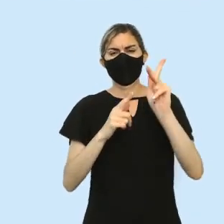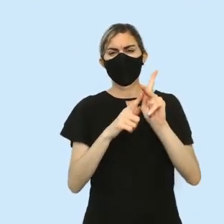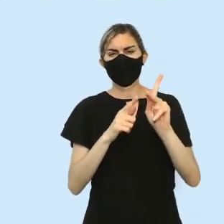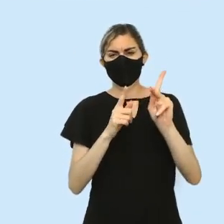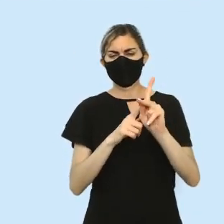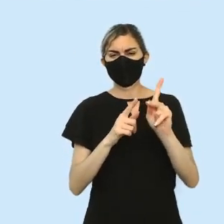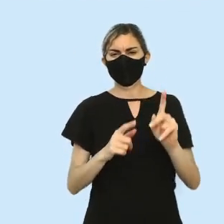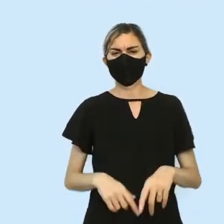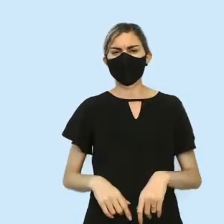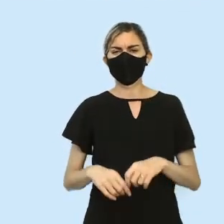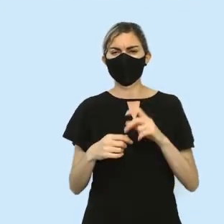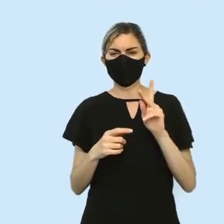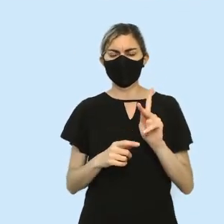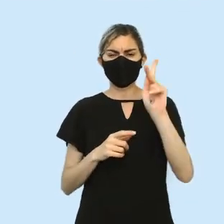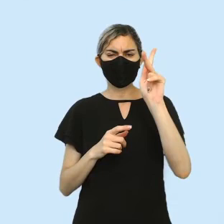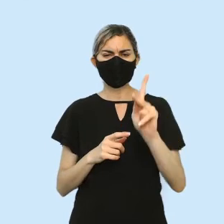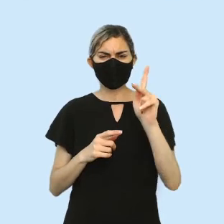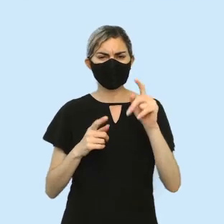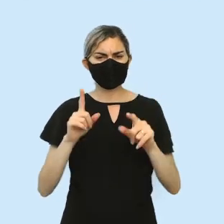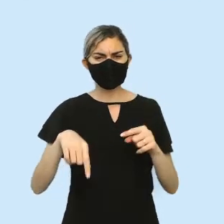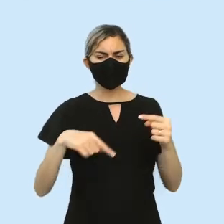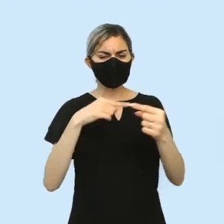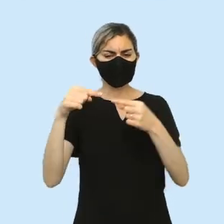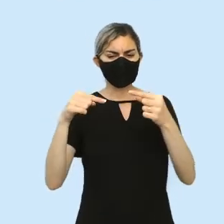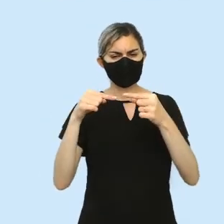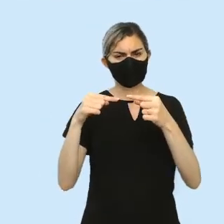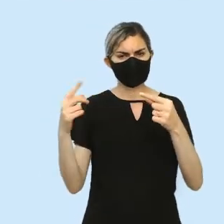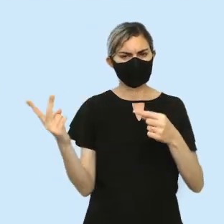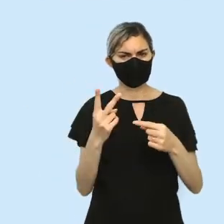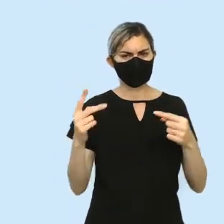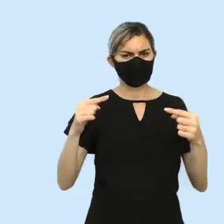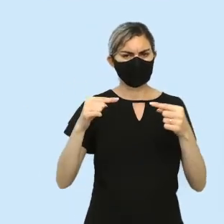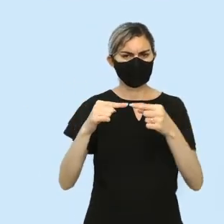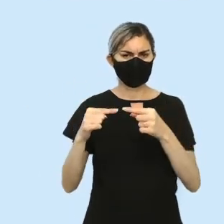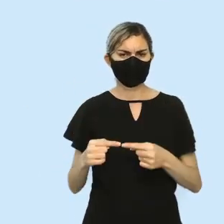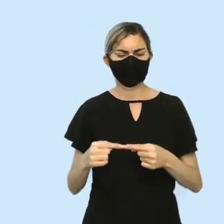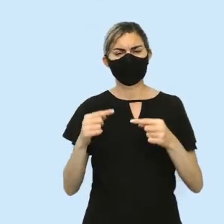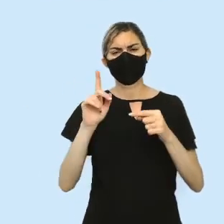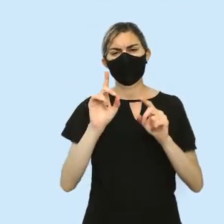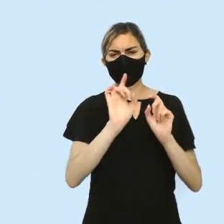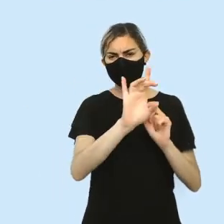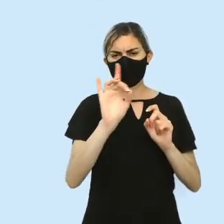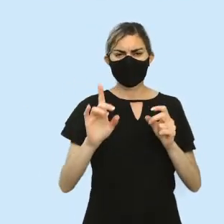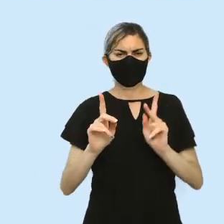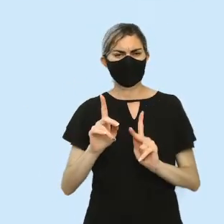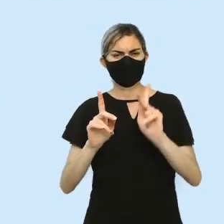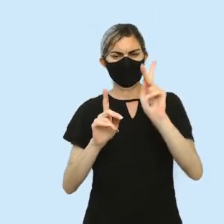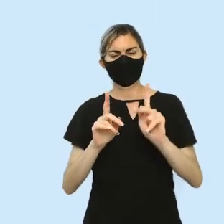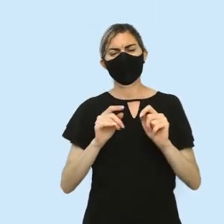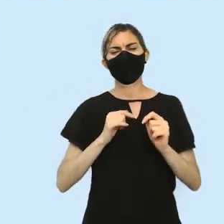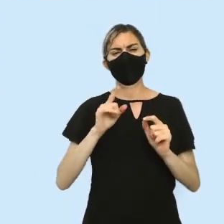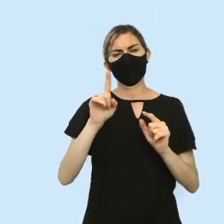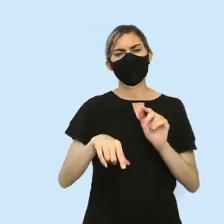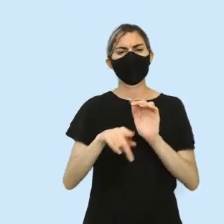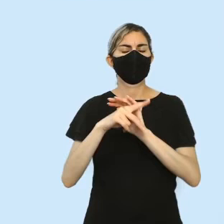caloria, cal. Relação entre elas, cada caloria